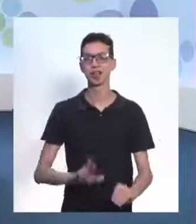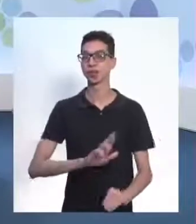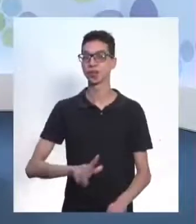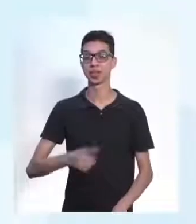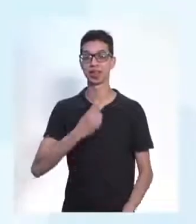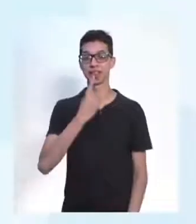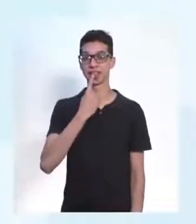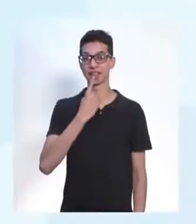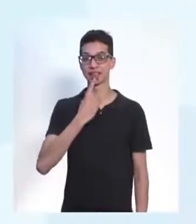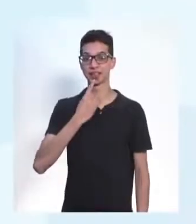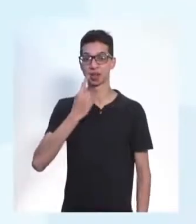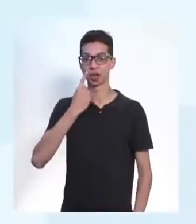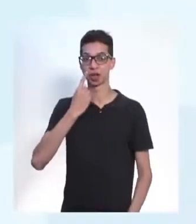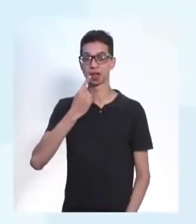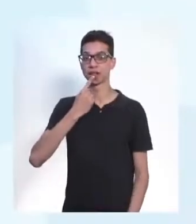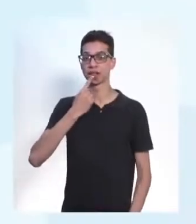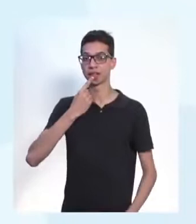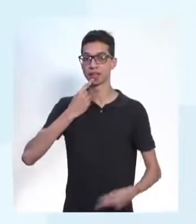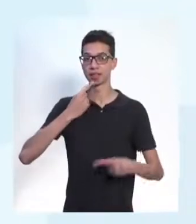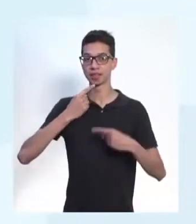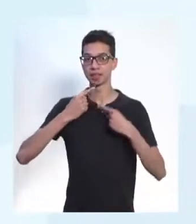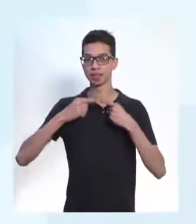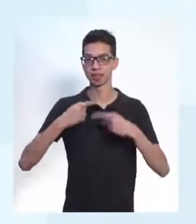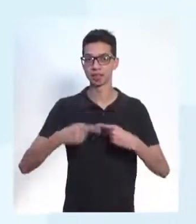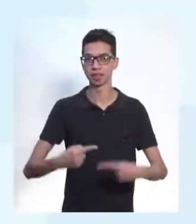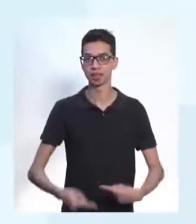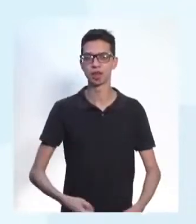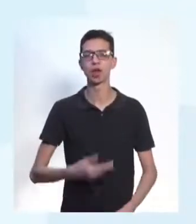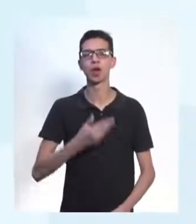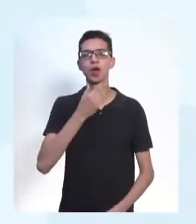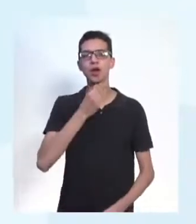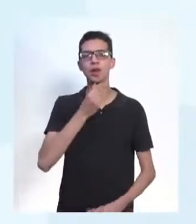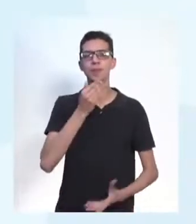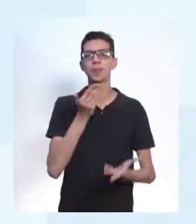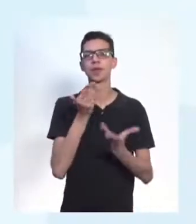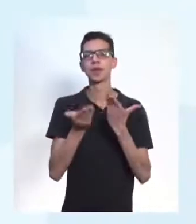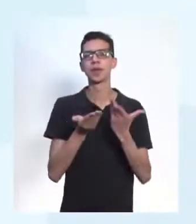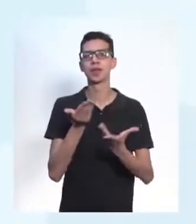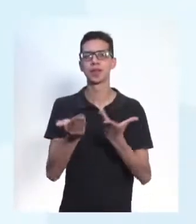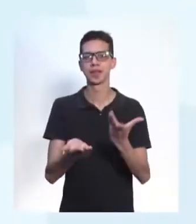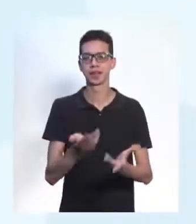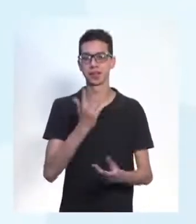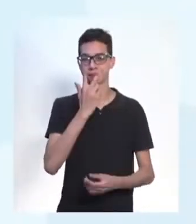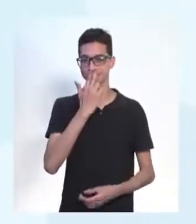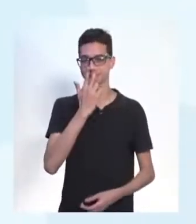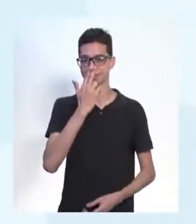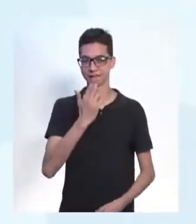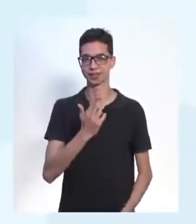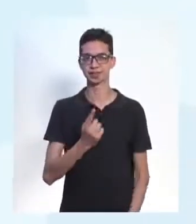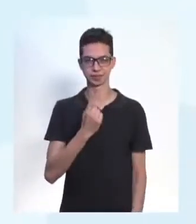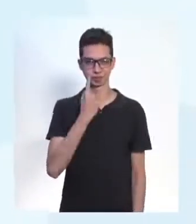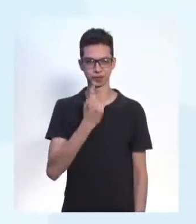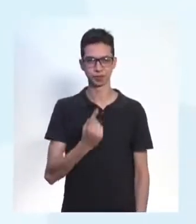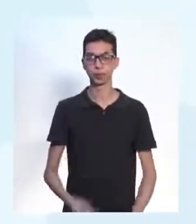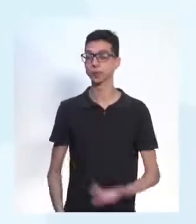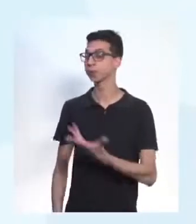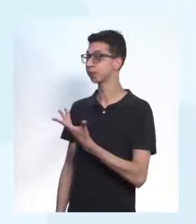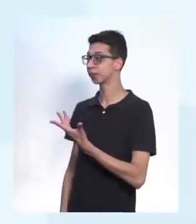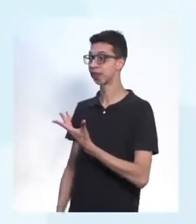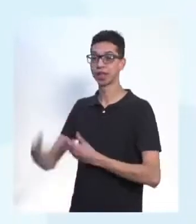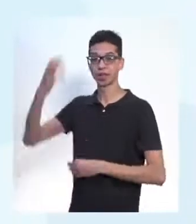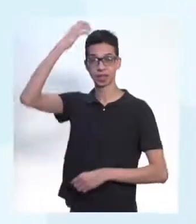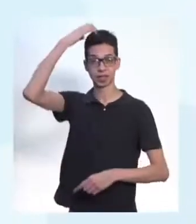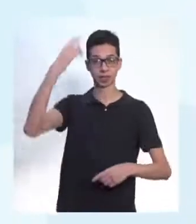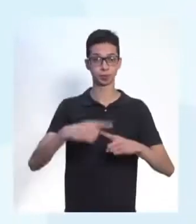língua sendo desenrolada aí por um servo. Olha, é a figura de um rei, porque está com uma coroa, tem uma barba